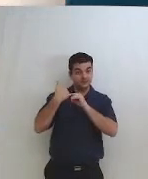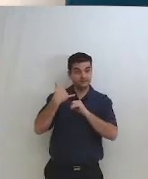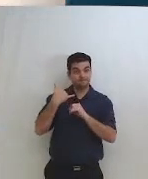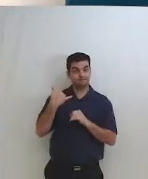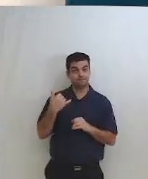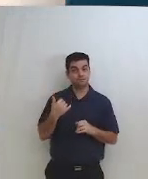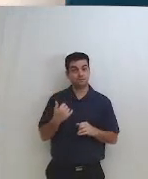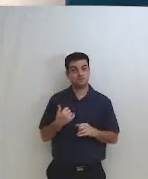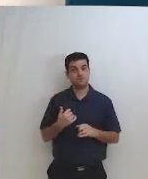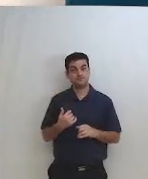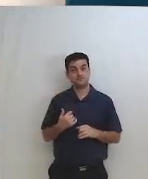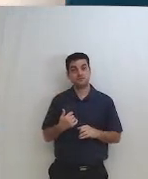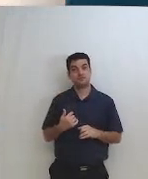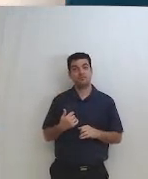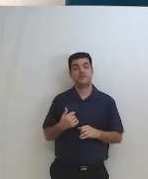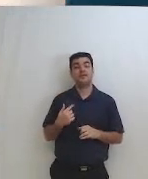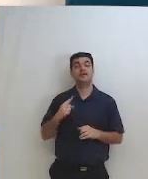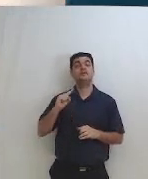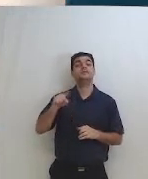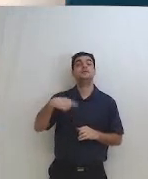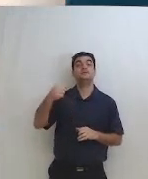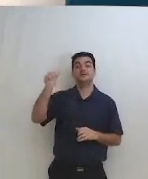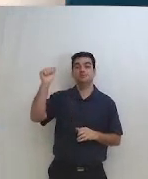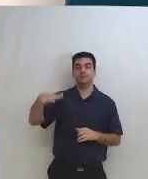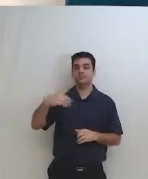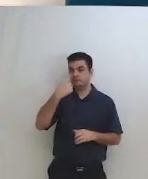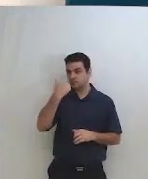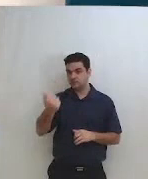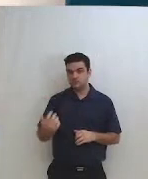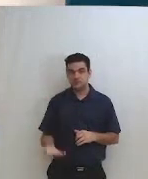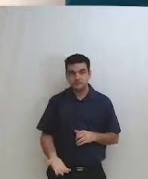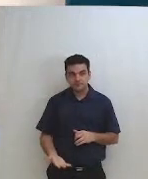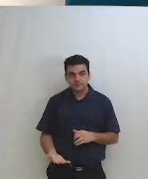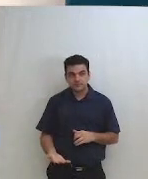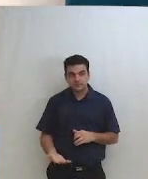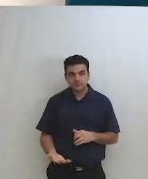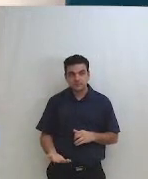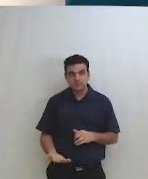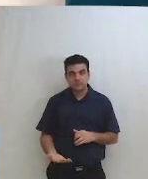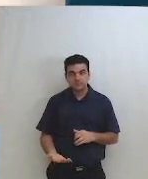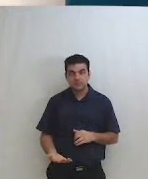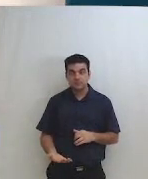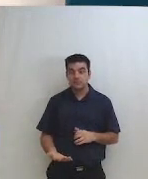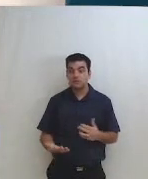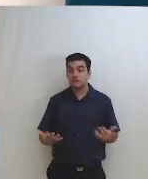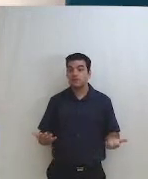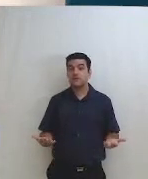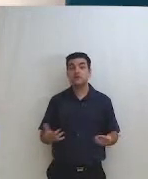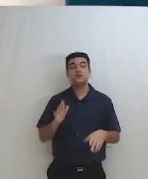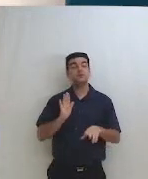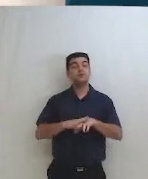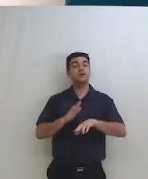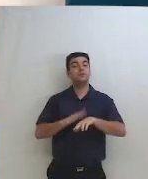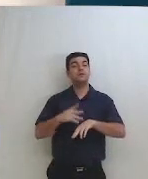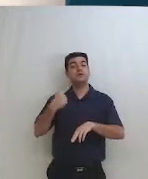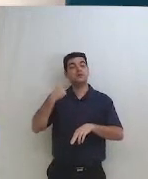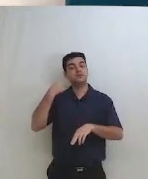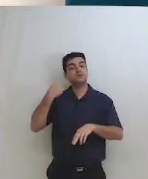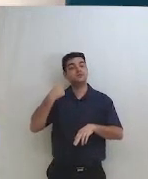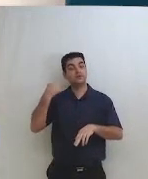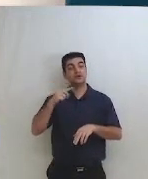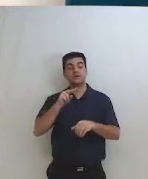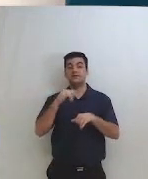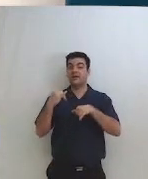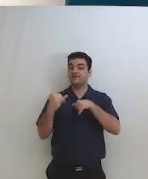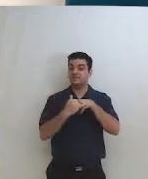foi descartado no lixo, excelência, conforme petição do próprio advogado da vítima, que se encontra às